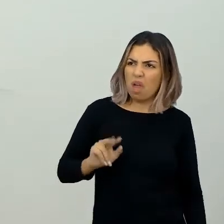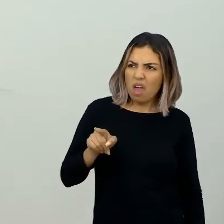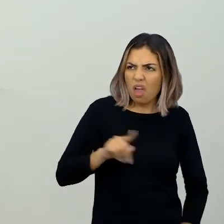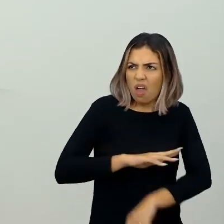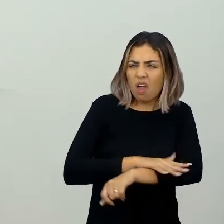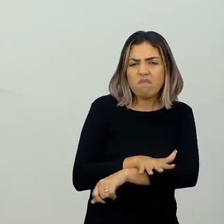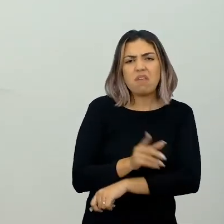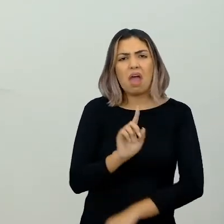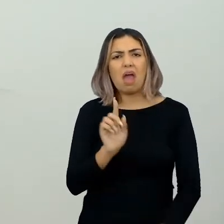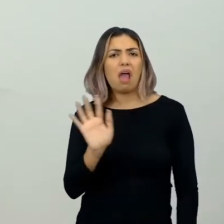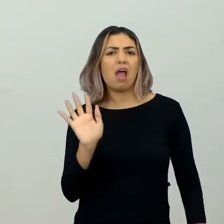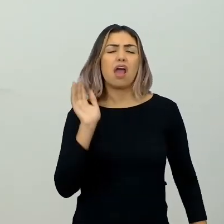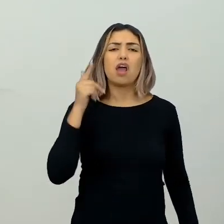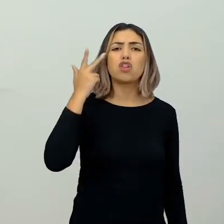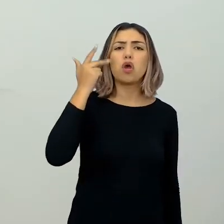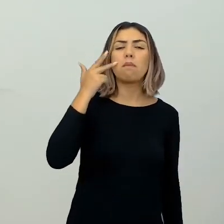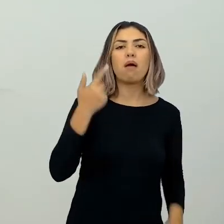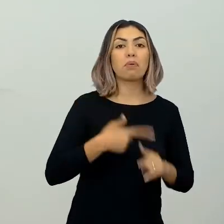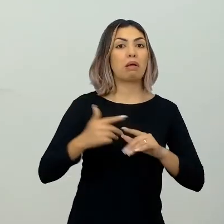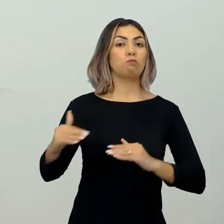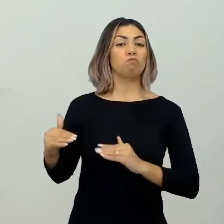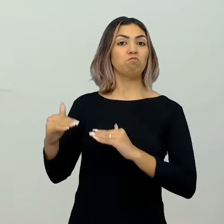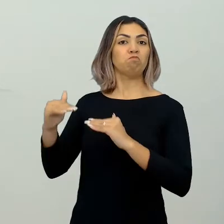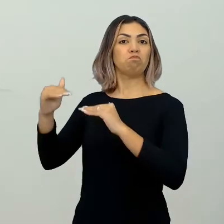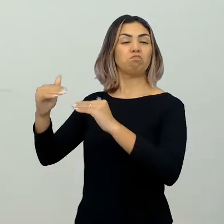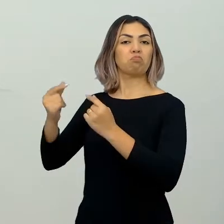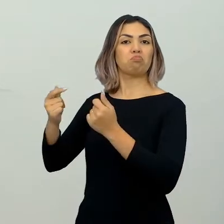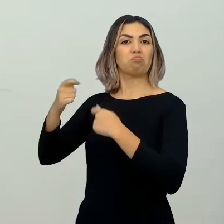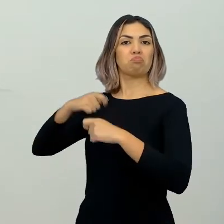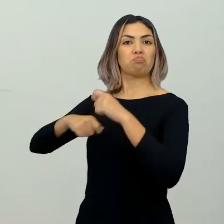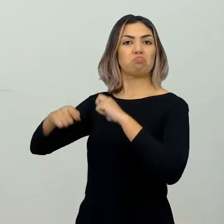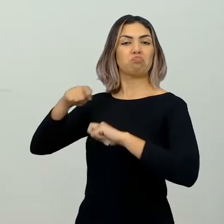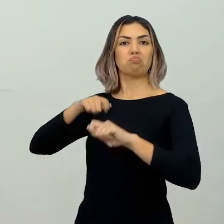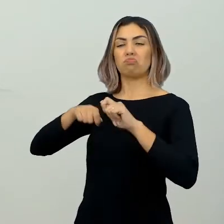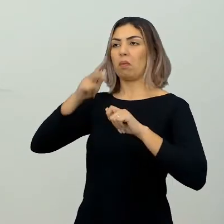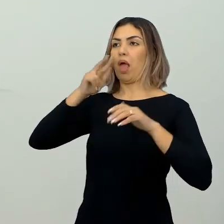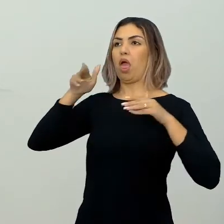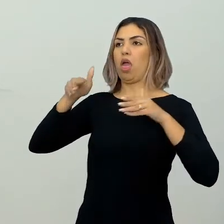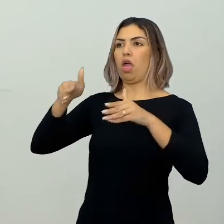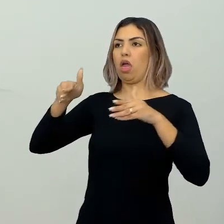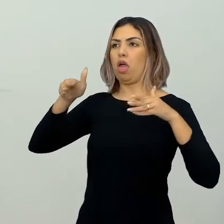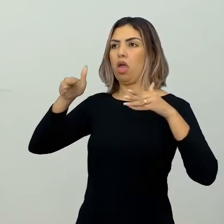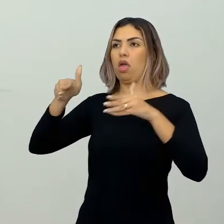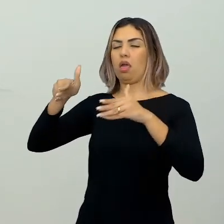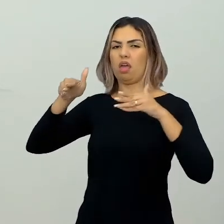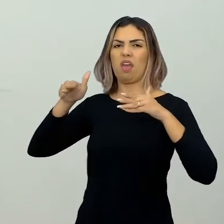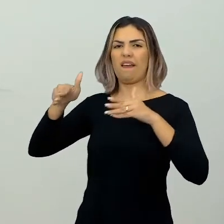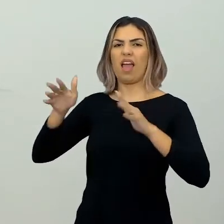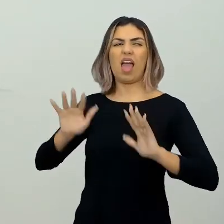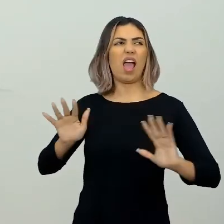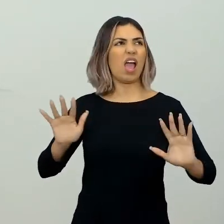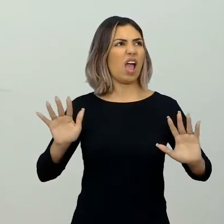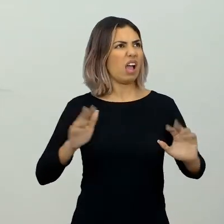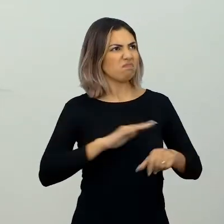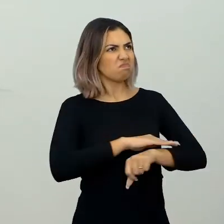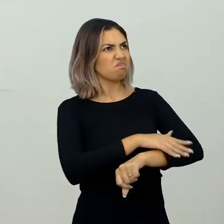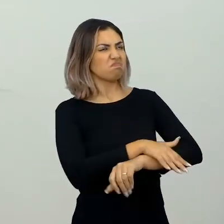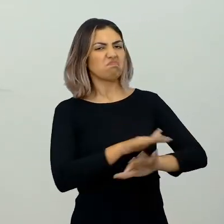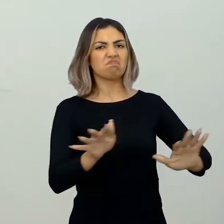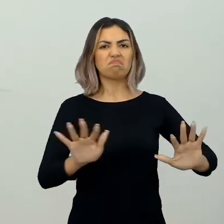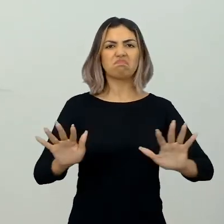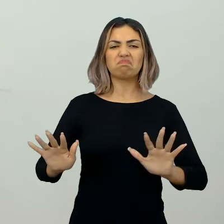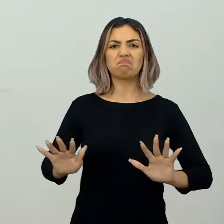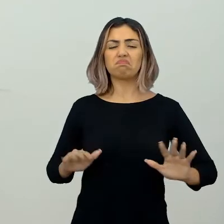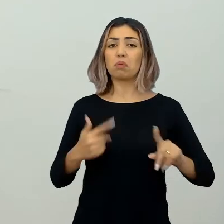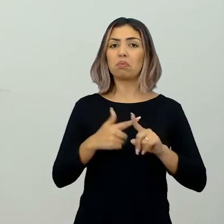essas relações da economia capitalista, ou mesmo regido por essas relações entre pessoas